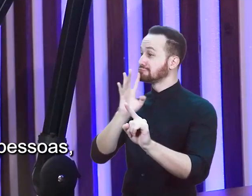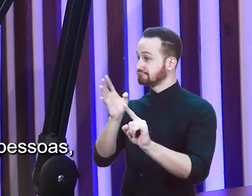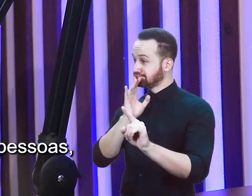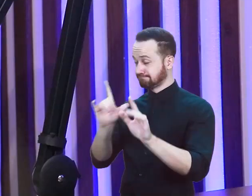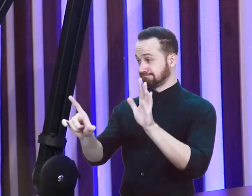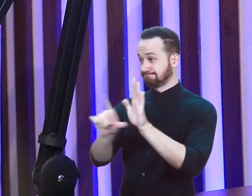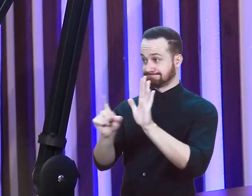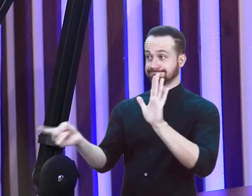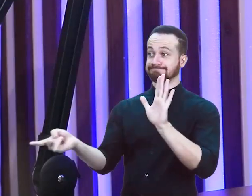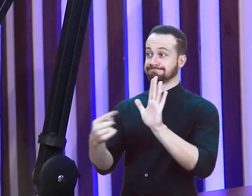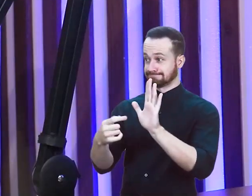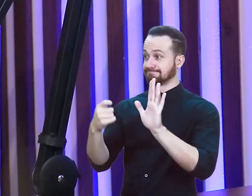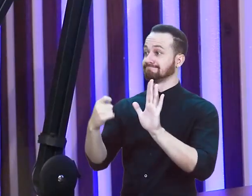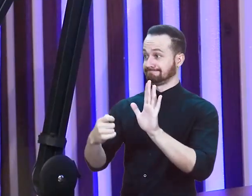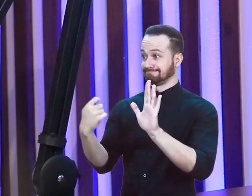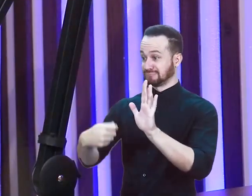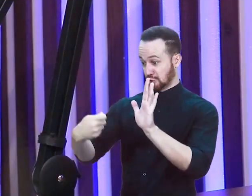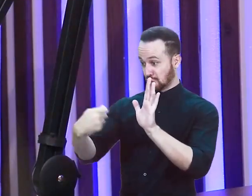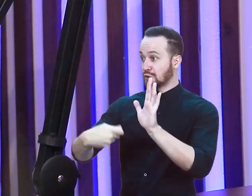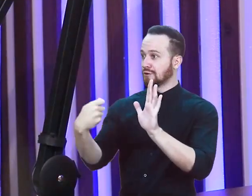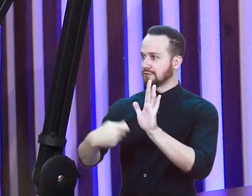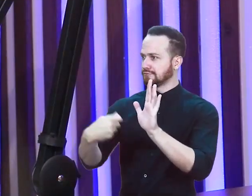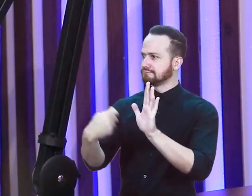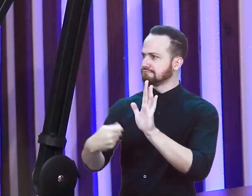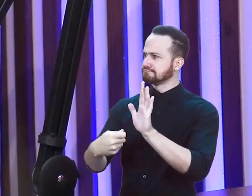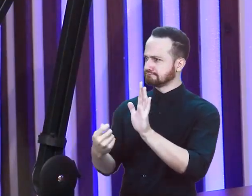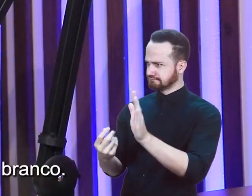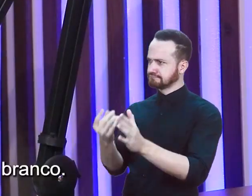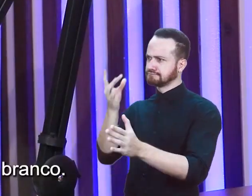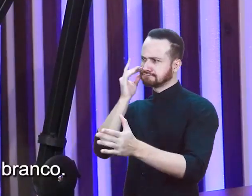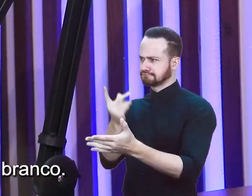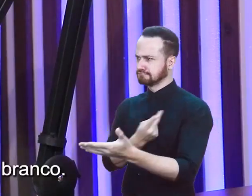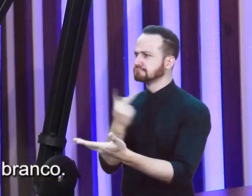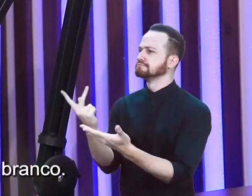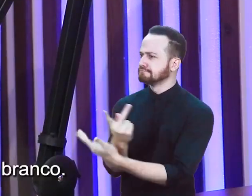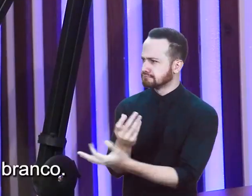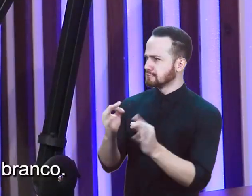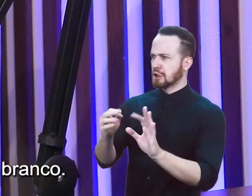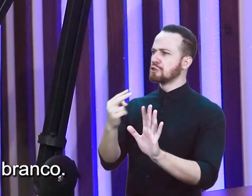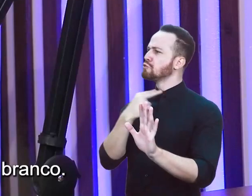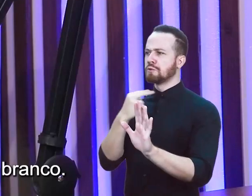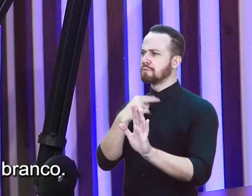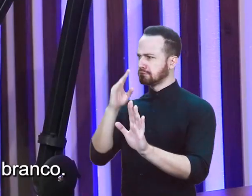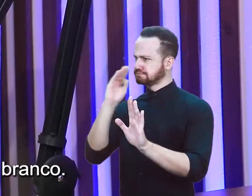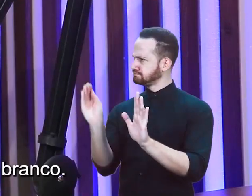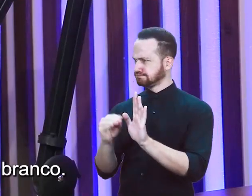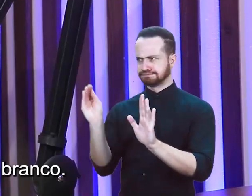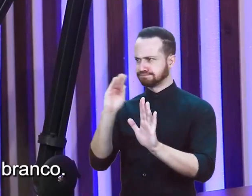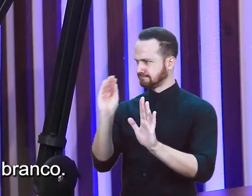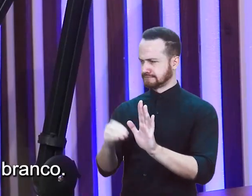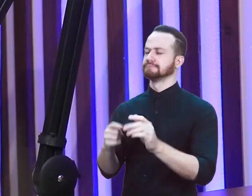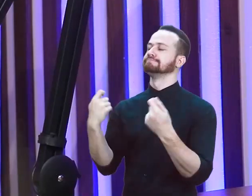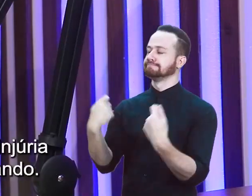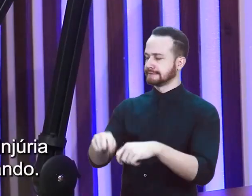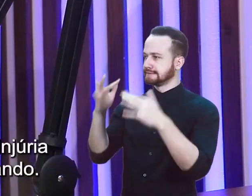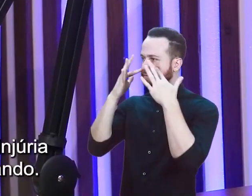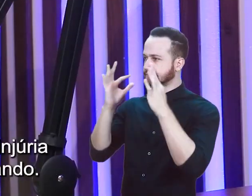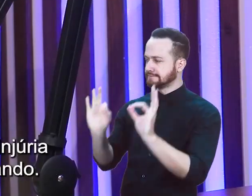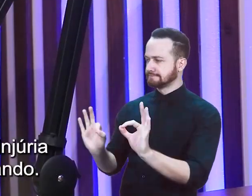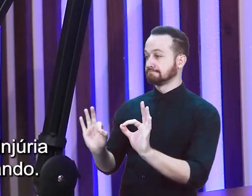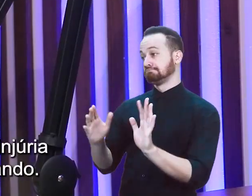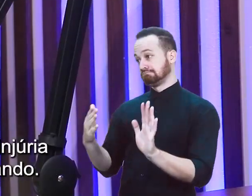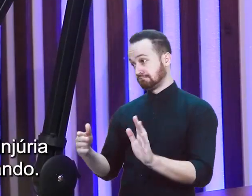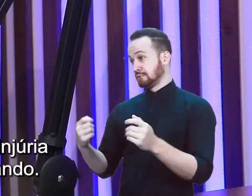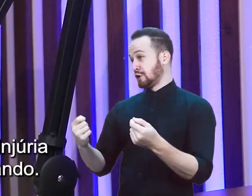as leis e façam as leis valerem. Não pode deixar as leis passar em branco.